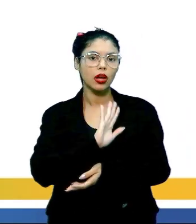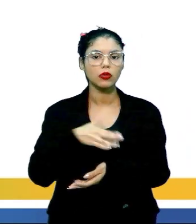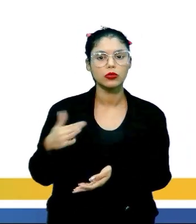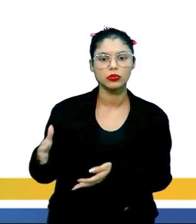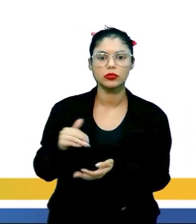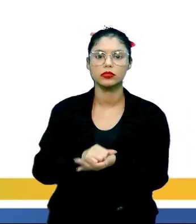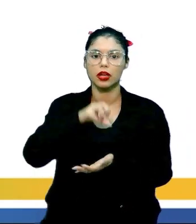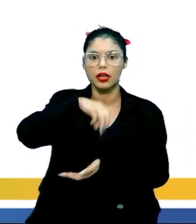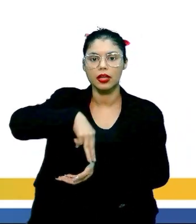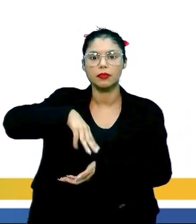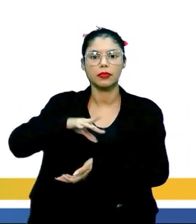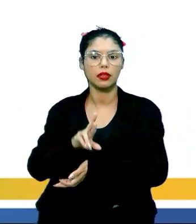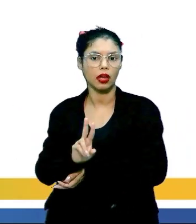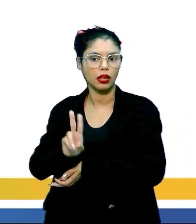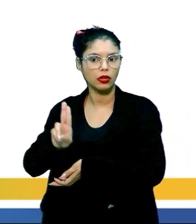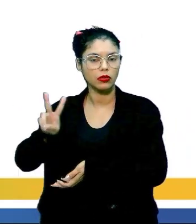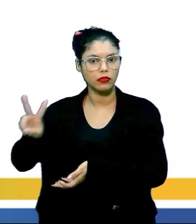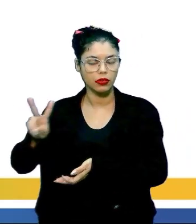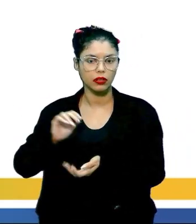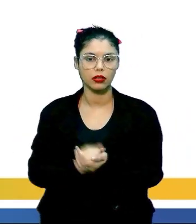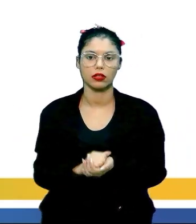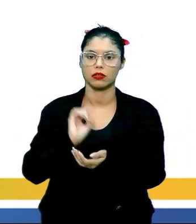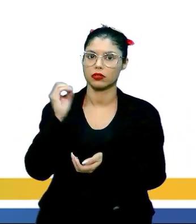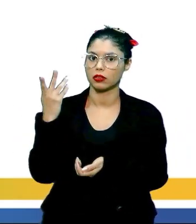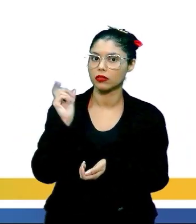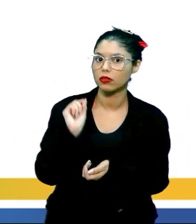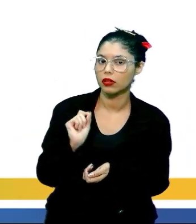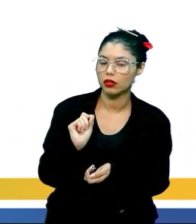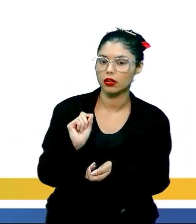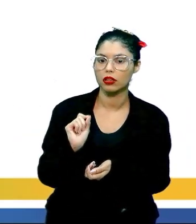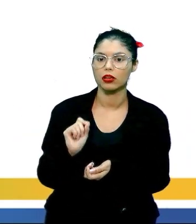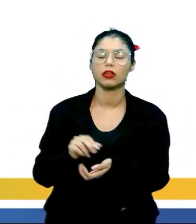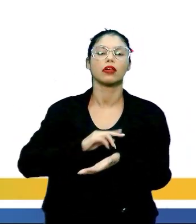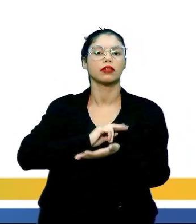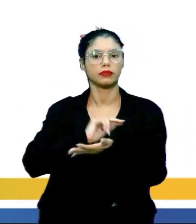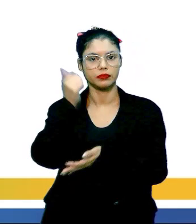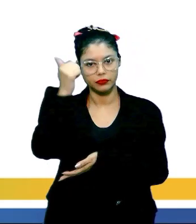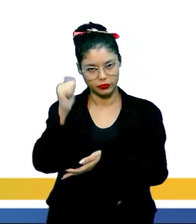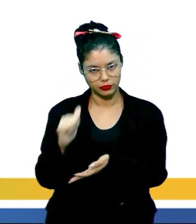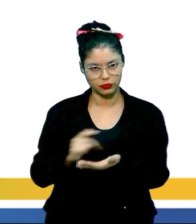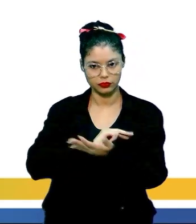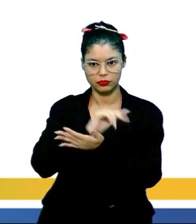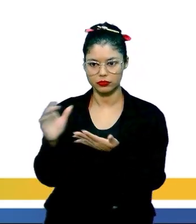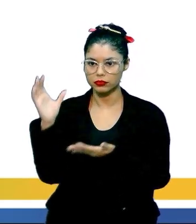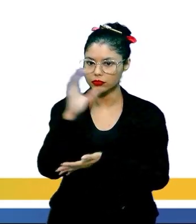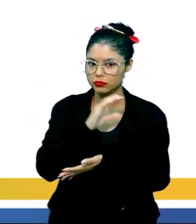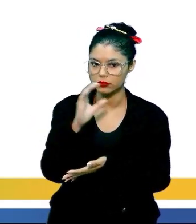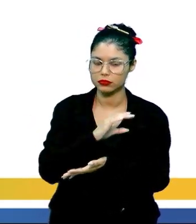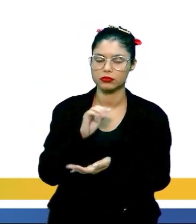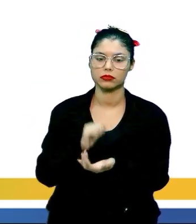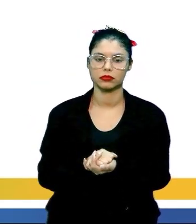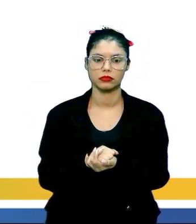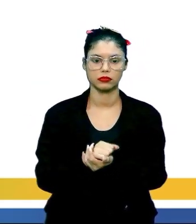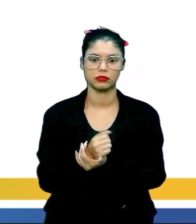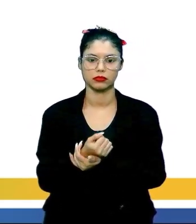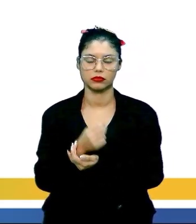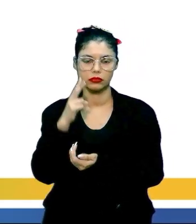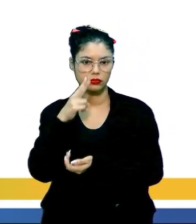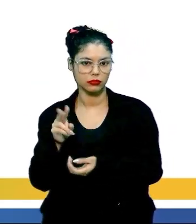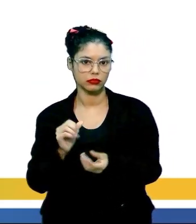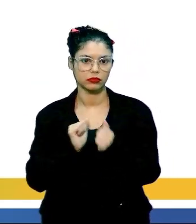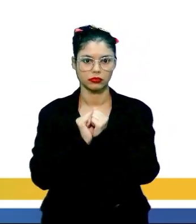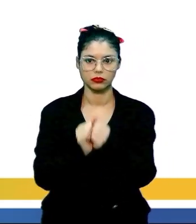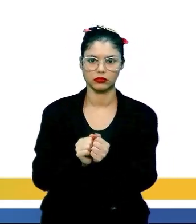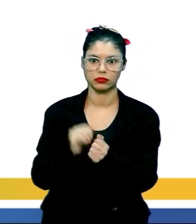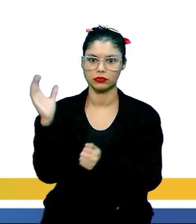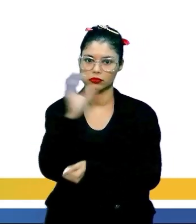falo em movimento uniforme variado, ele vai haver uma variação de velocidade. Vejamos comigo. Quando